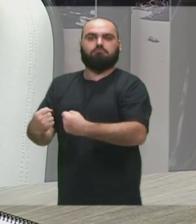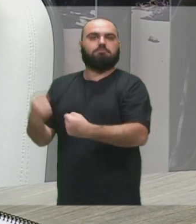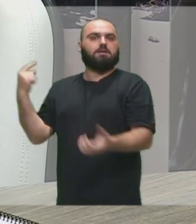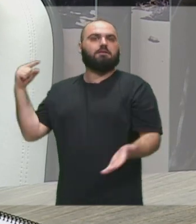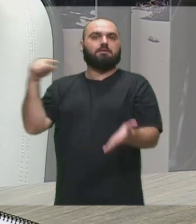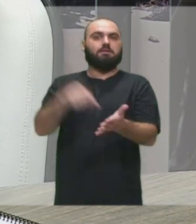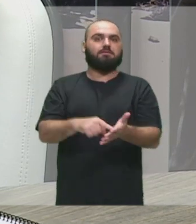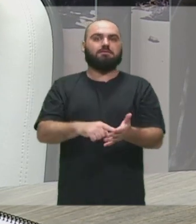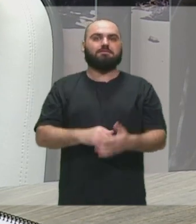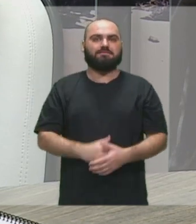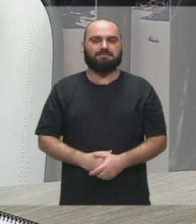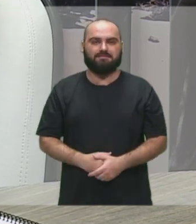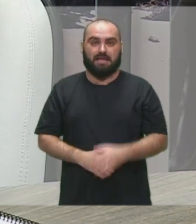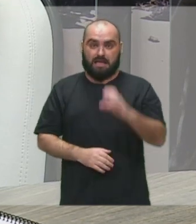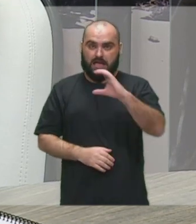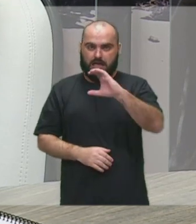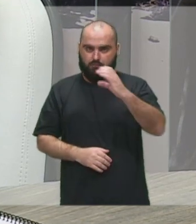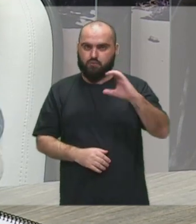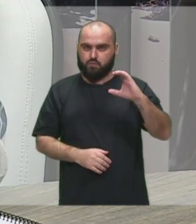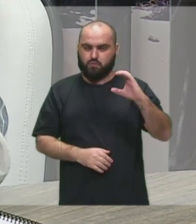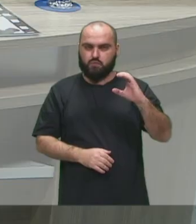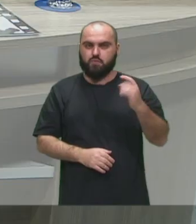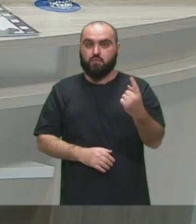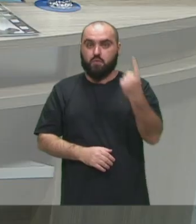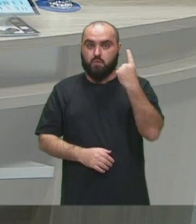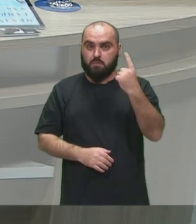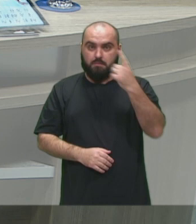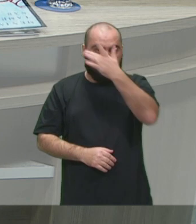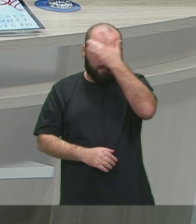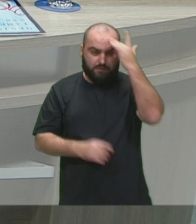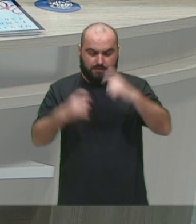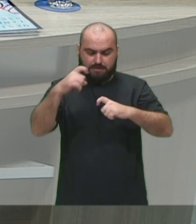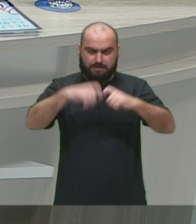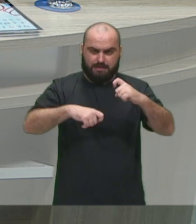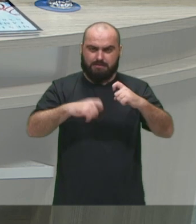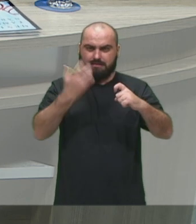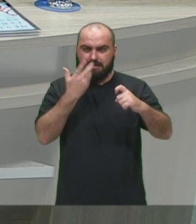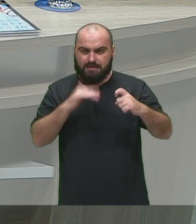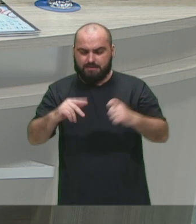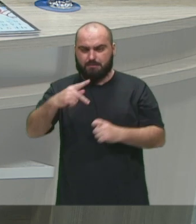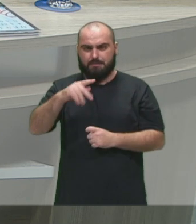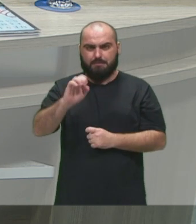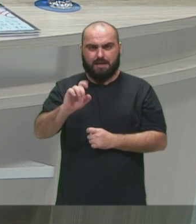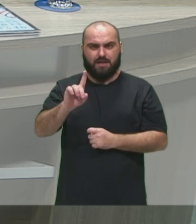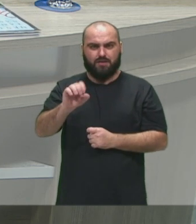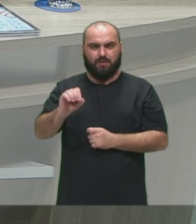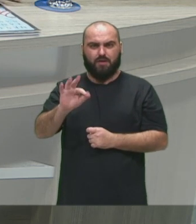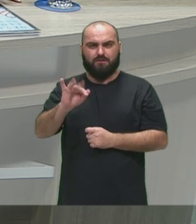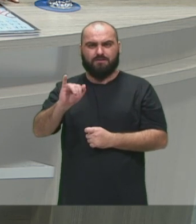Em Camboriú, um pedófilo fez várias vítimas, menino.